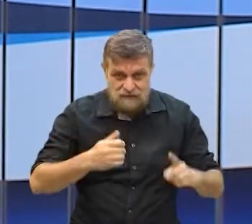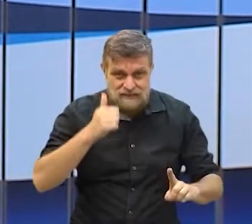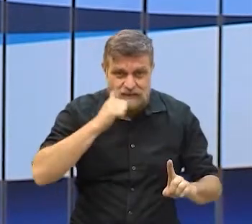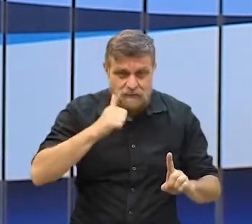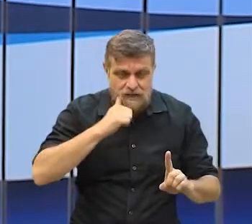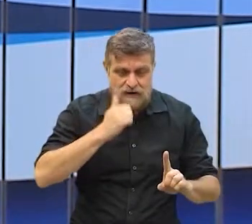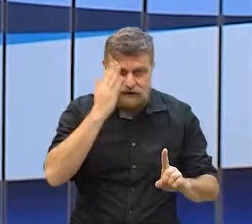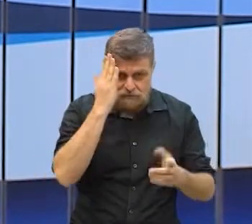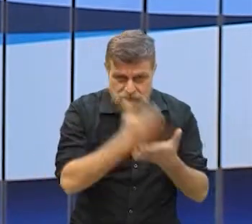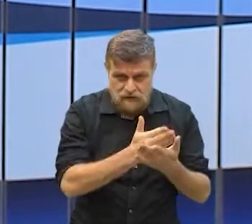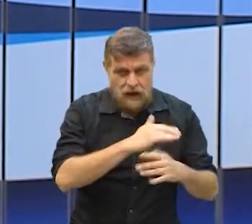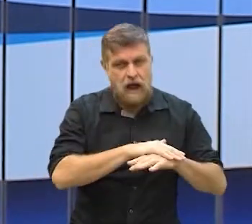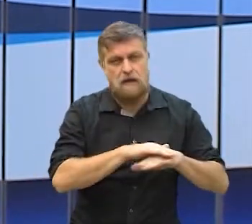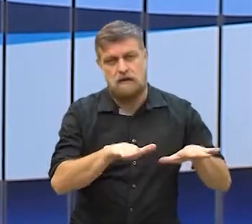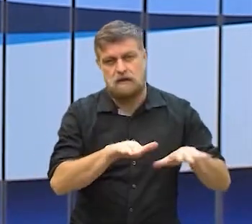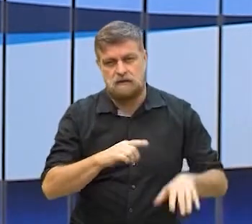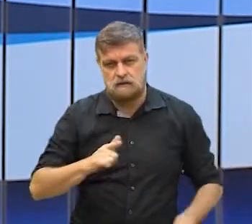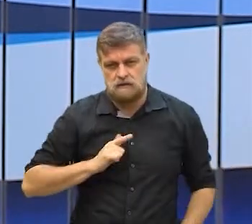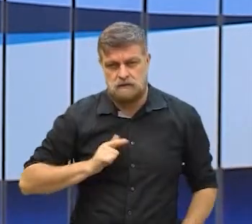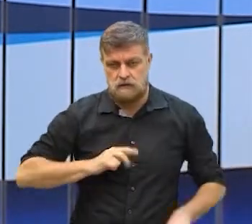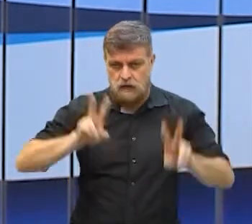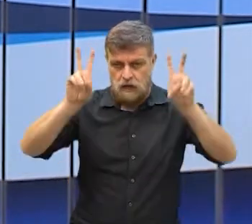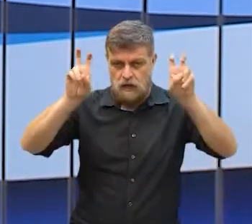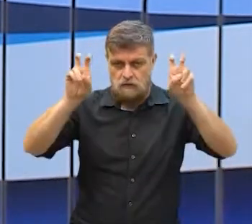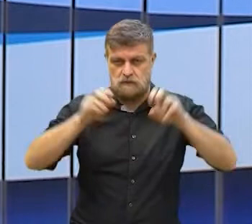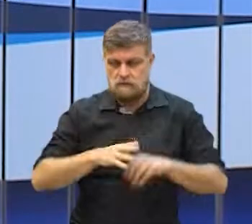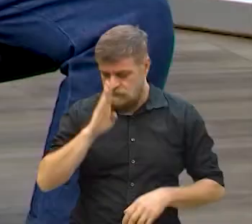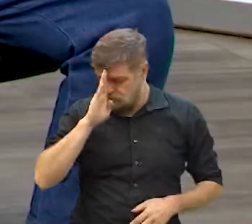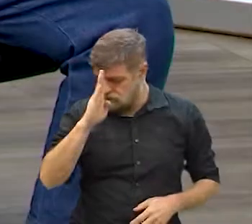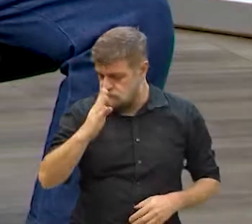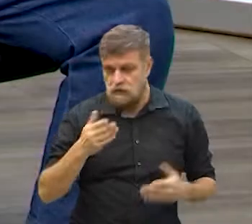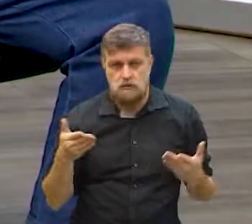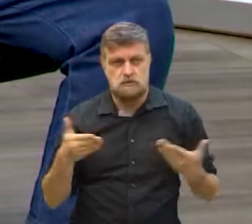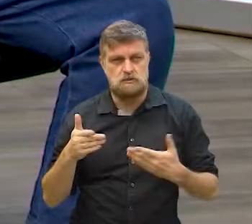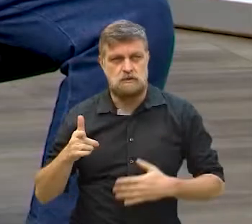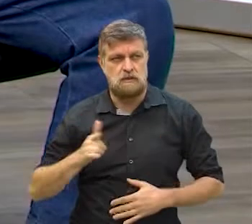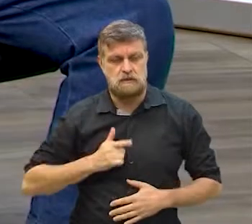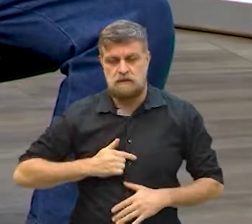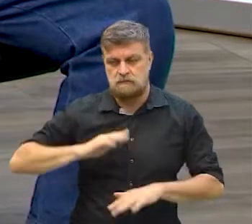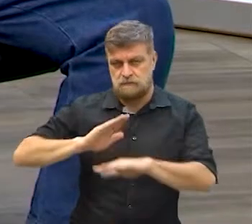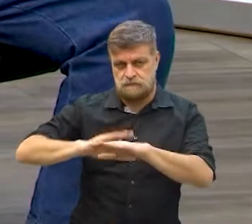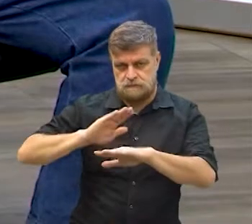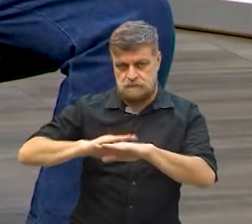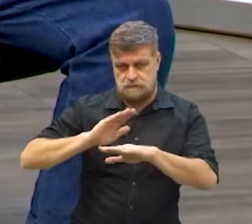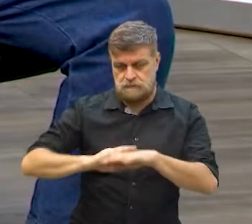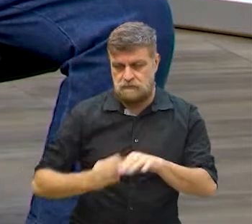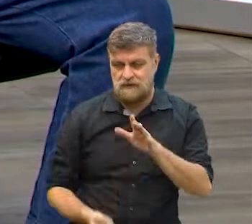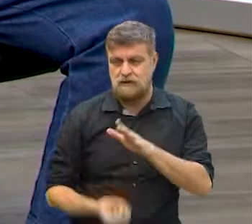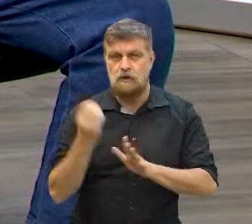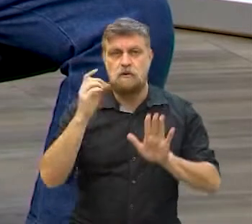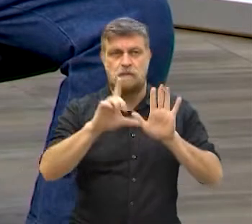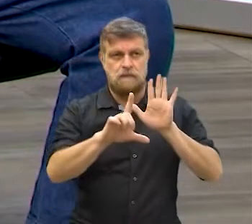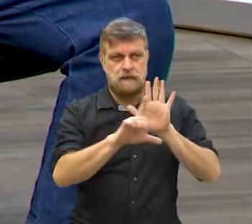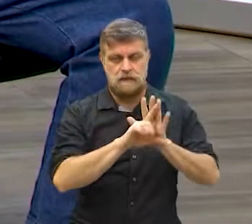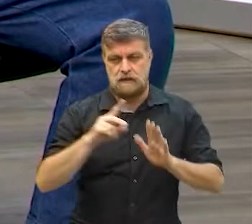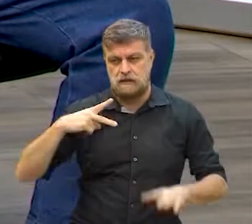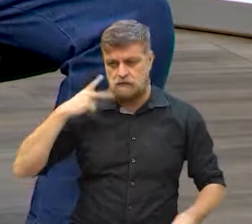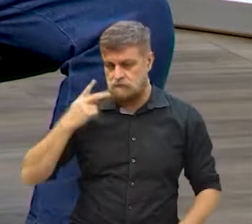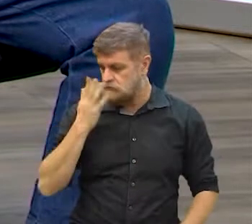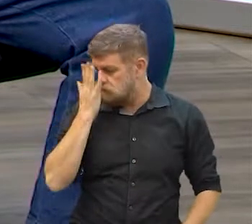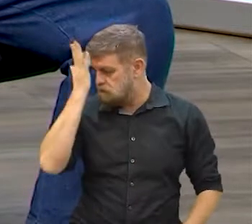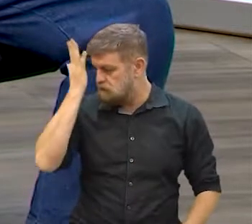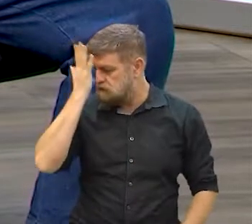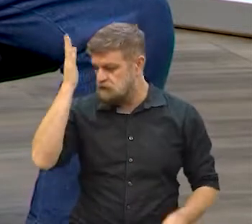a Mulher. E este é o tema do Questão de Ordem de hoje, que conta com o autor da lei, o vereador Marcelo da